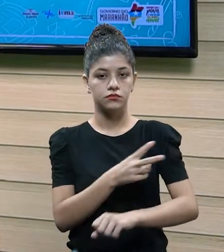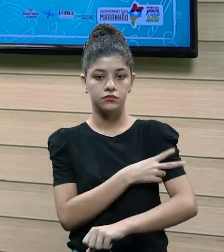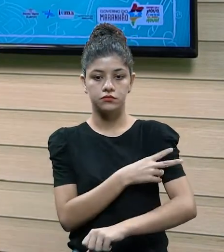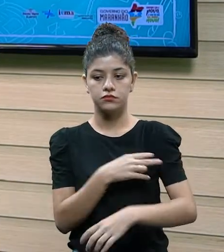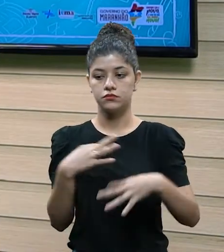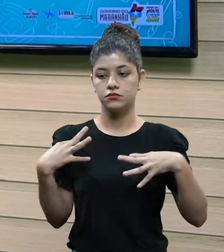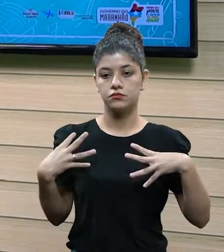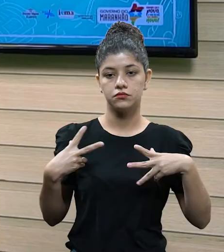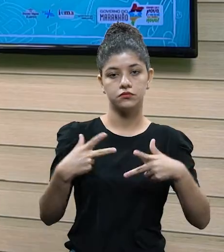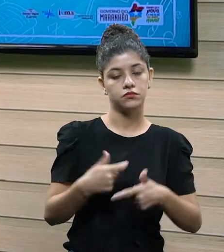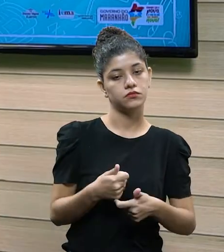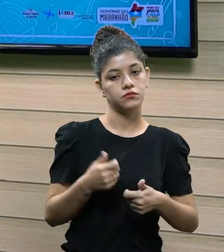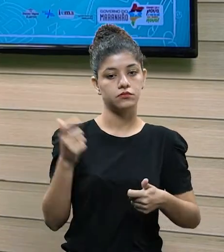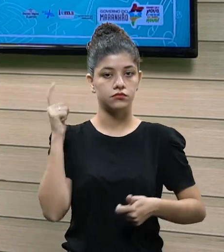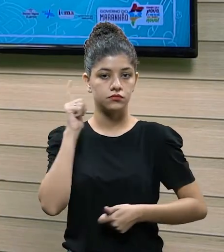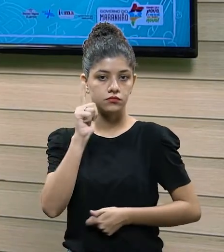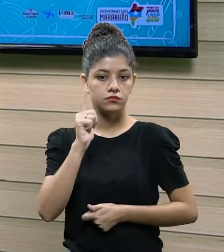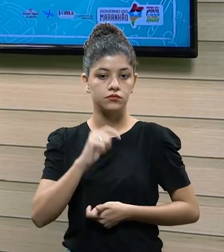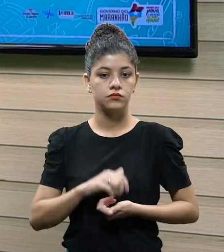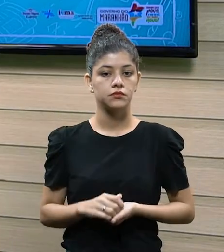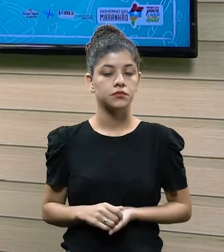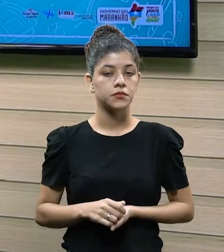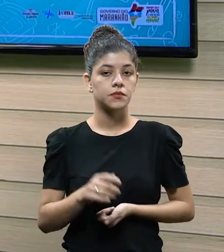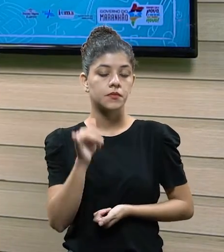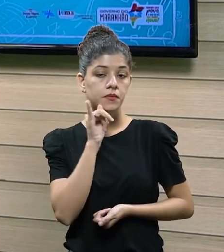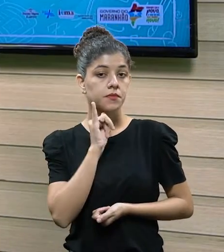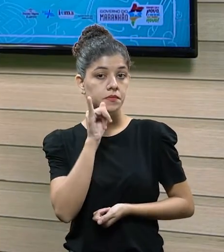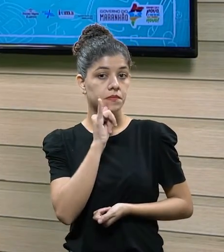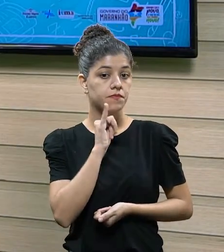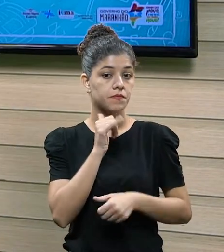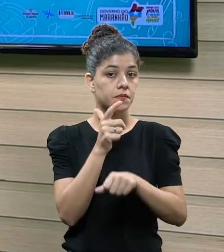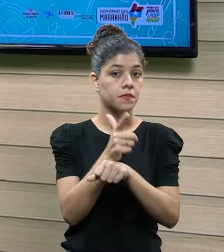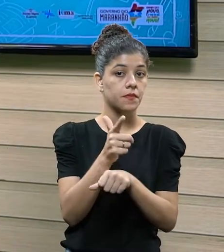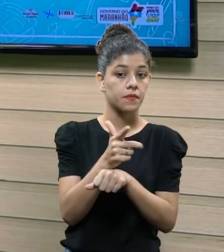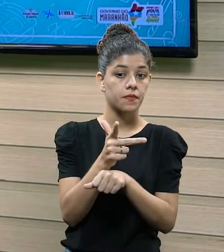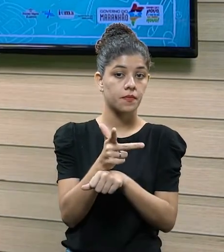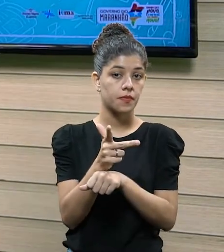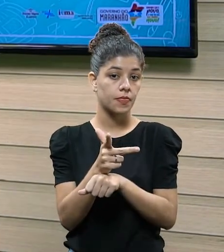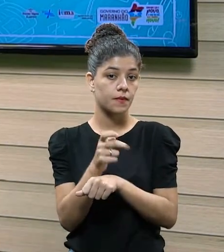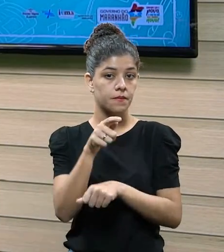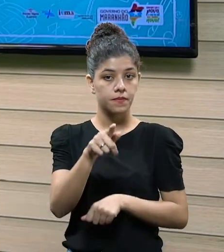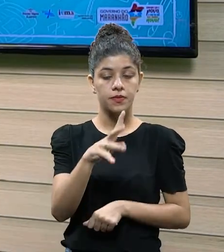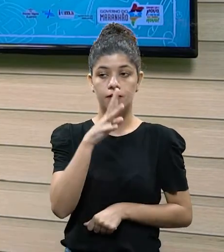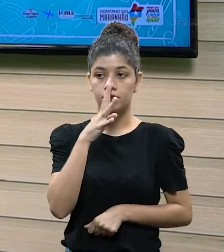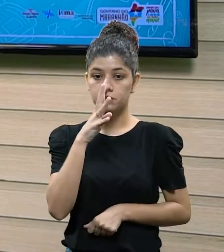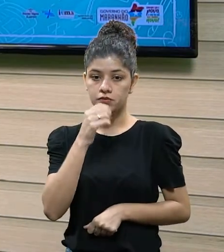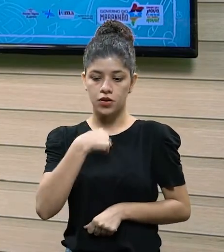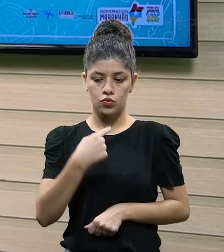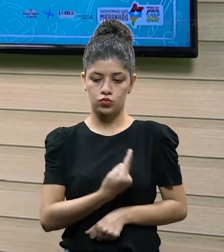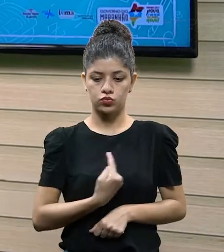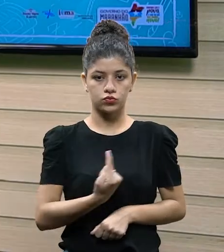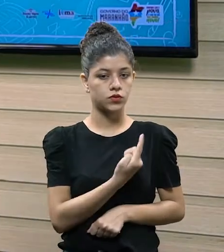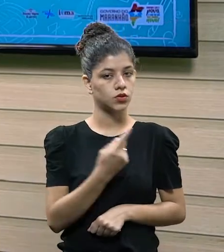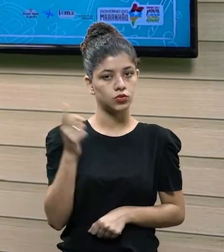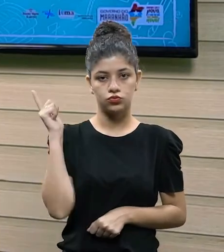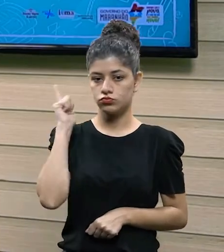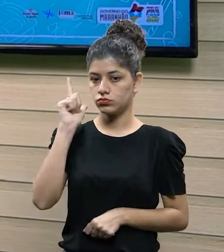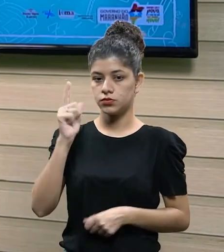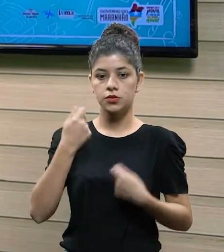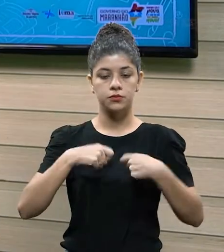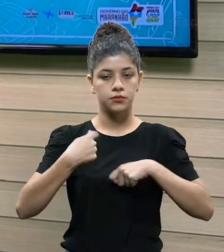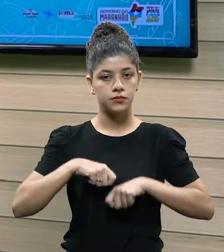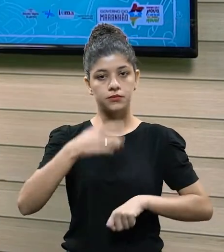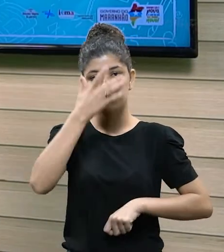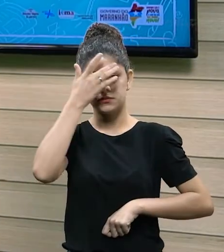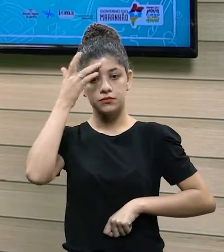ganhar, todos nós vamos ganhar. Por exemplo, essa filmagem aí que agora você nos assiste, eu sozinho não conseguiria fazer. Eu estou precisando do